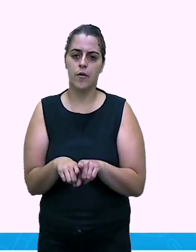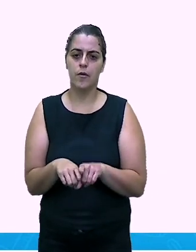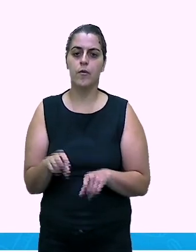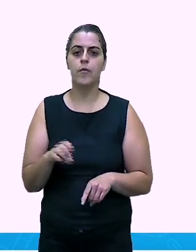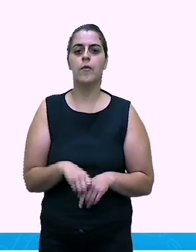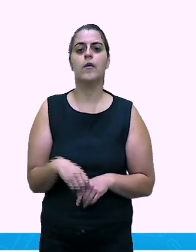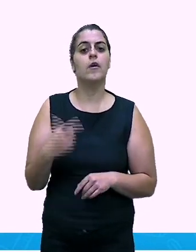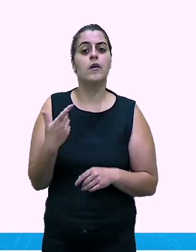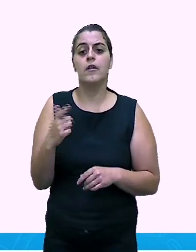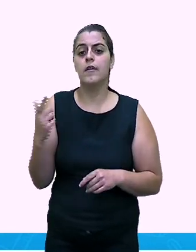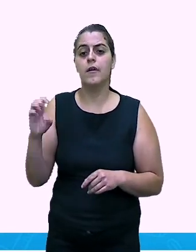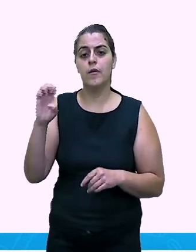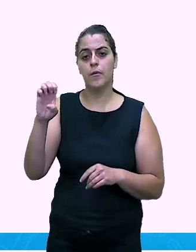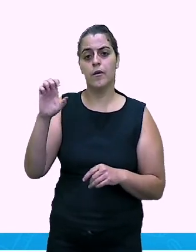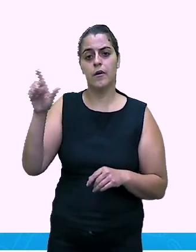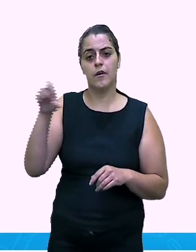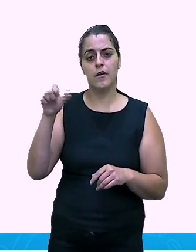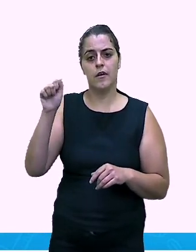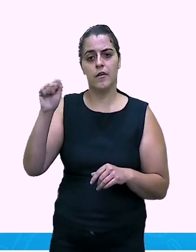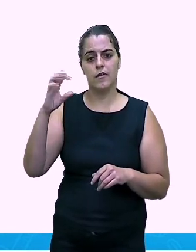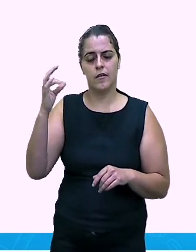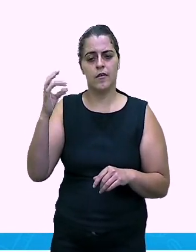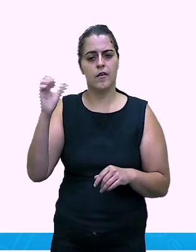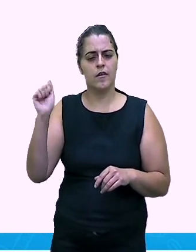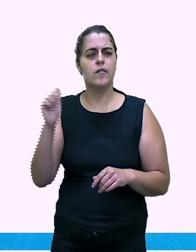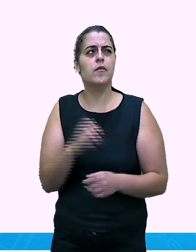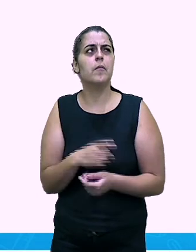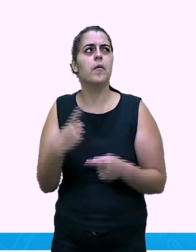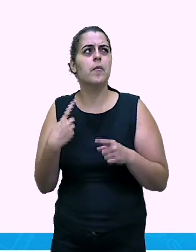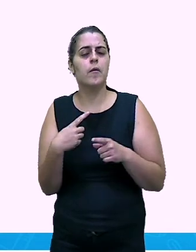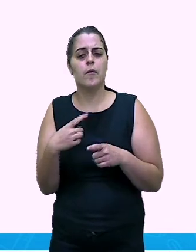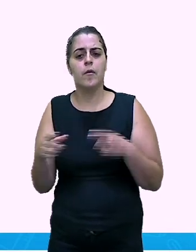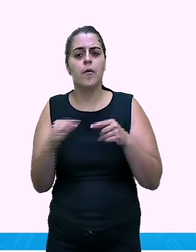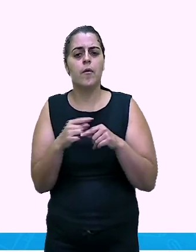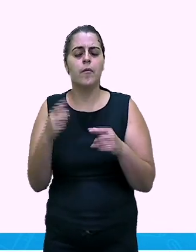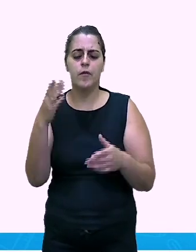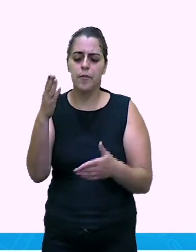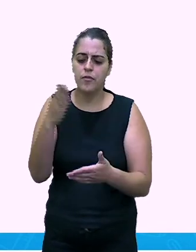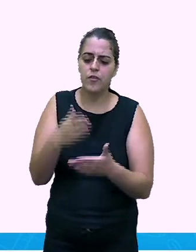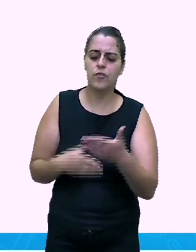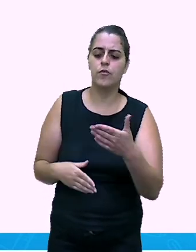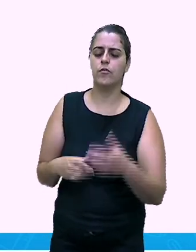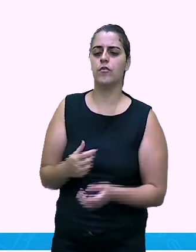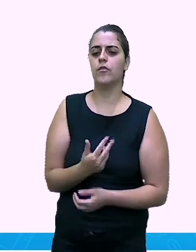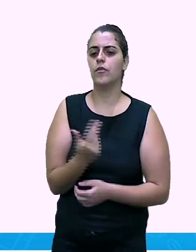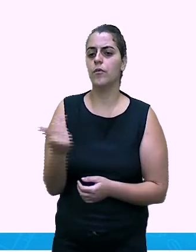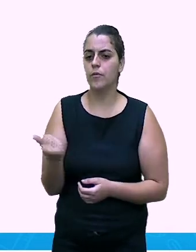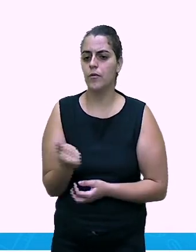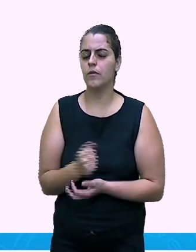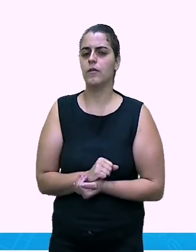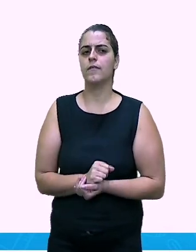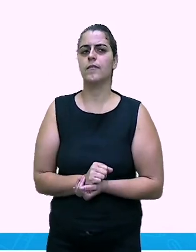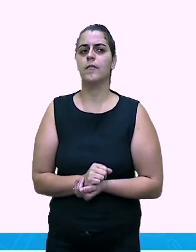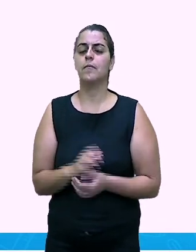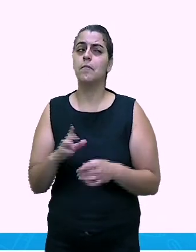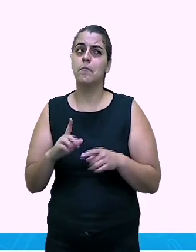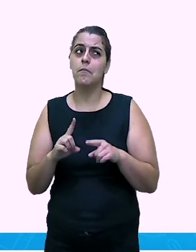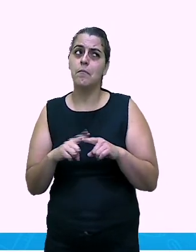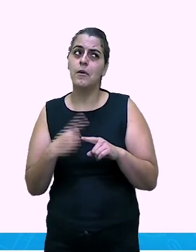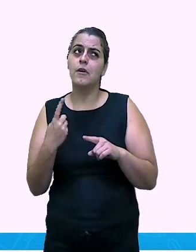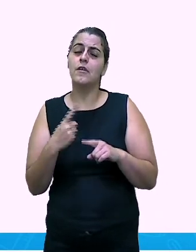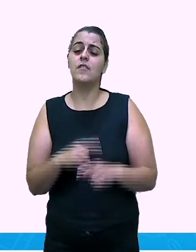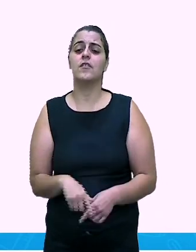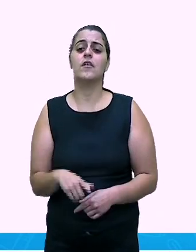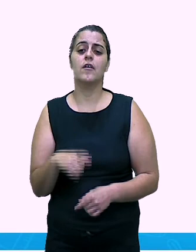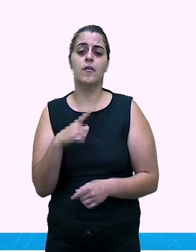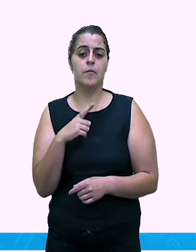essa atividade de exata, a consciência de que repartir, tem partes iguais uma quantidade, mas também a gente